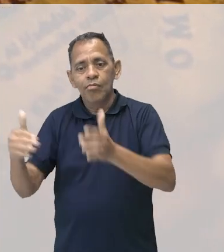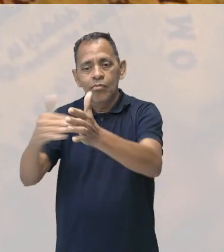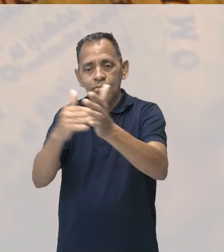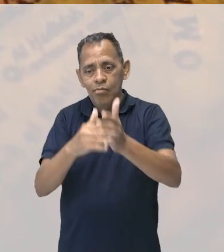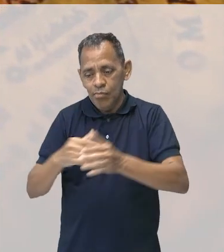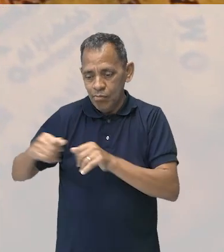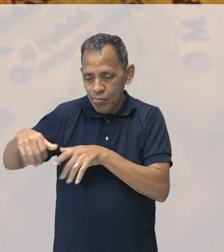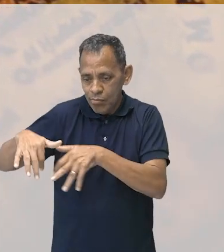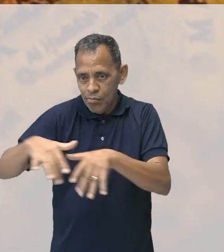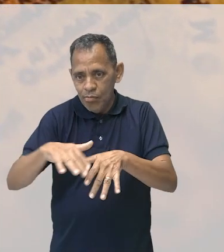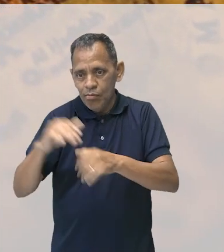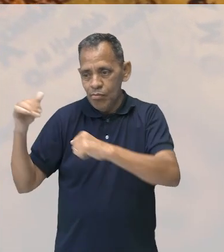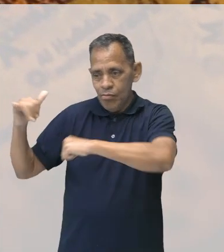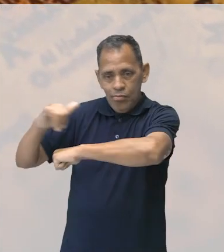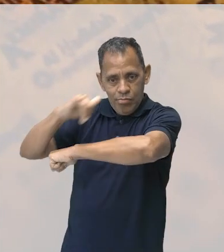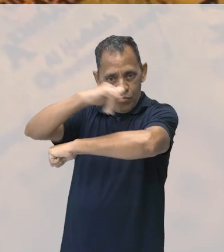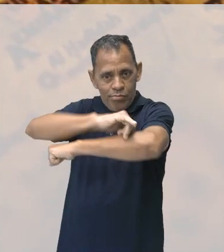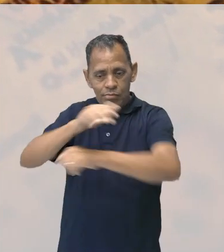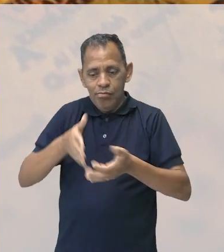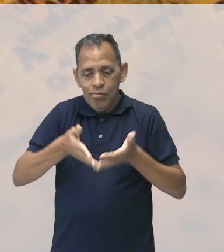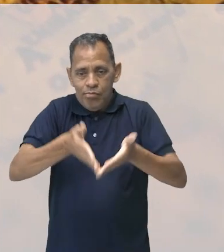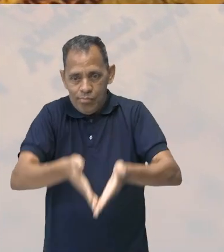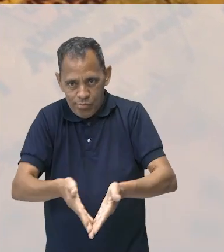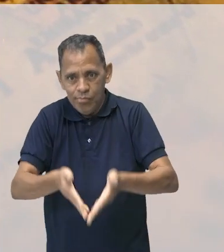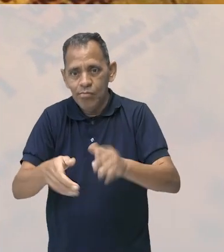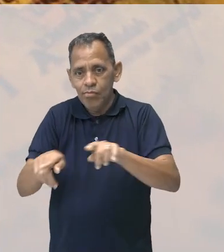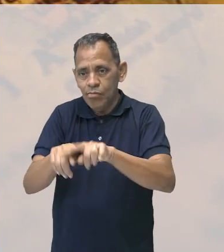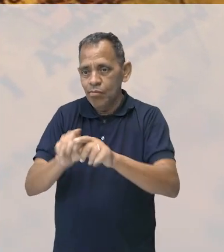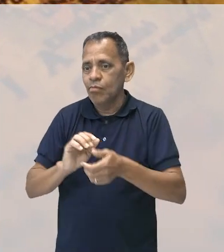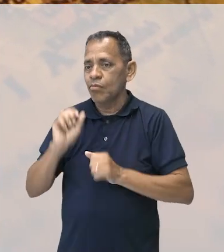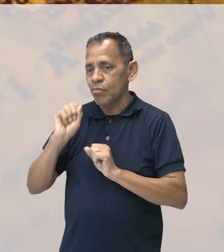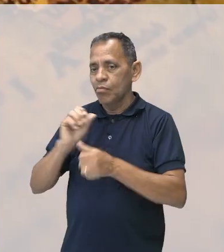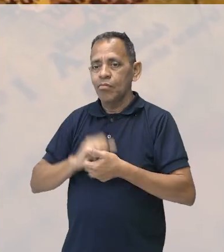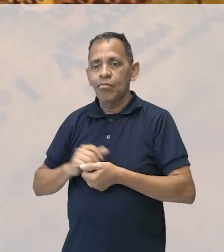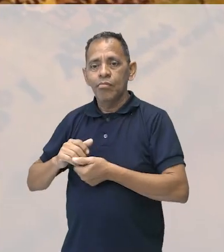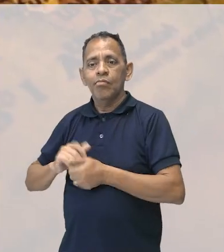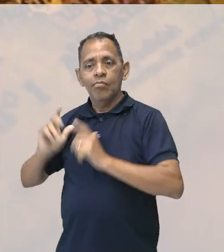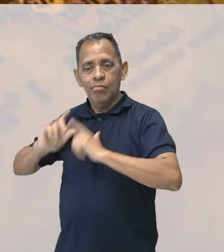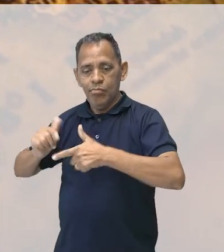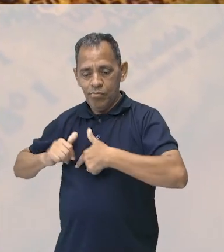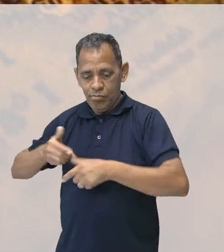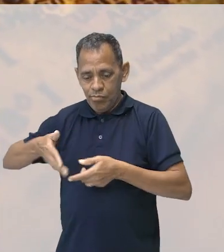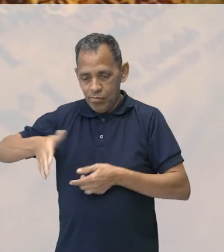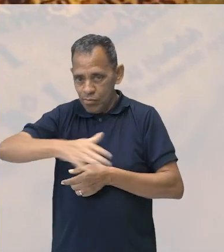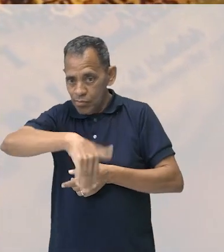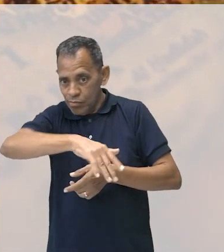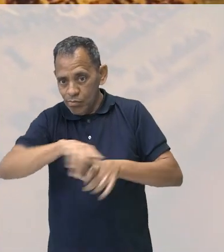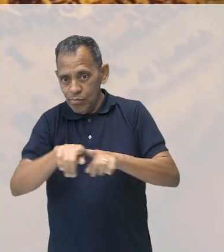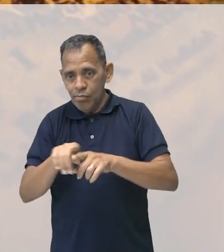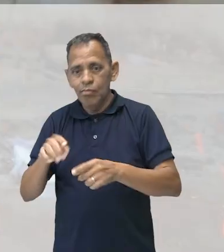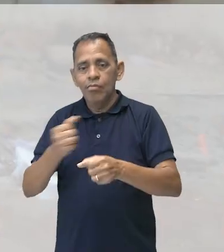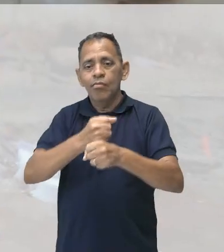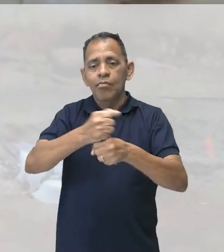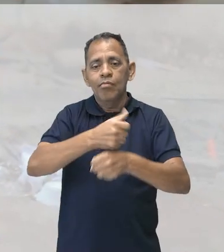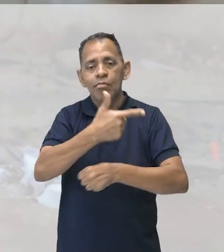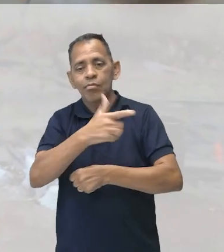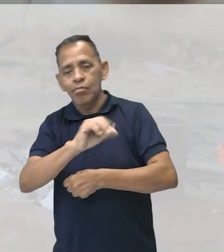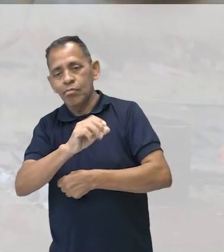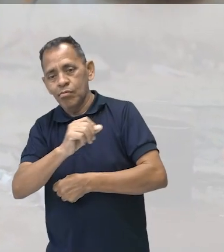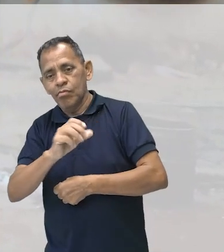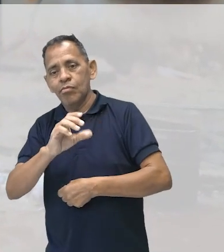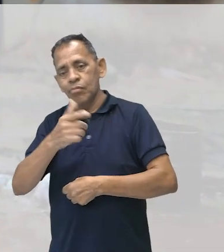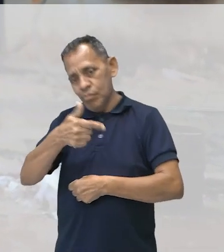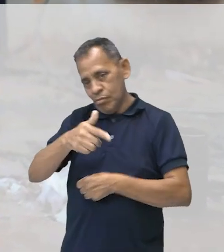terrestre, aéreo e marítimo imposto por Israel e Egito sobre a faixa de Gaza desde 2007,